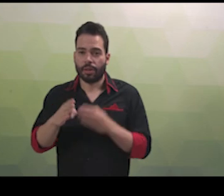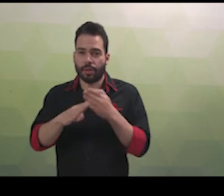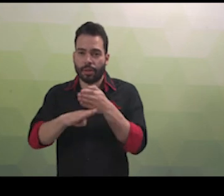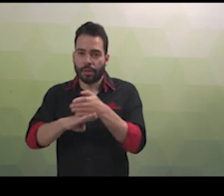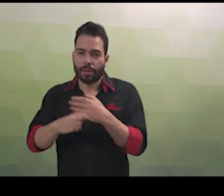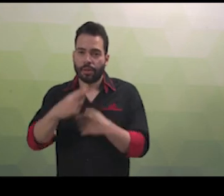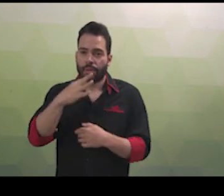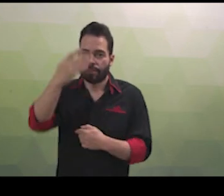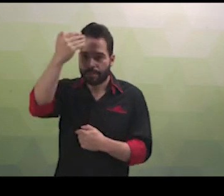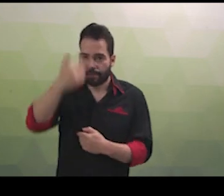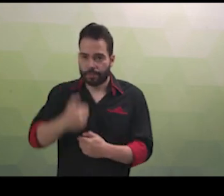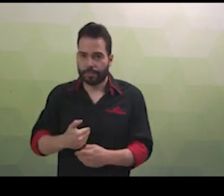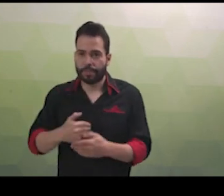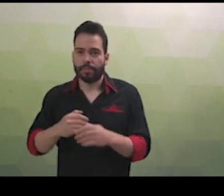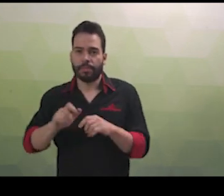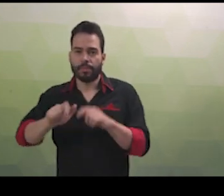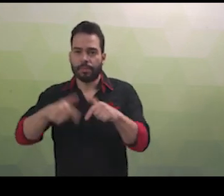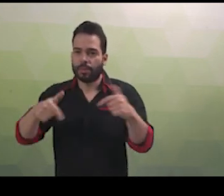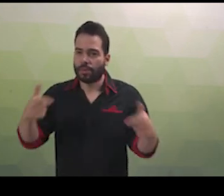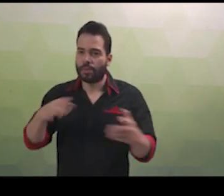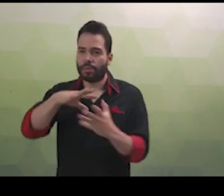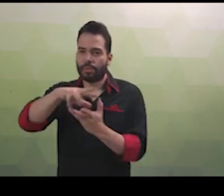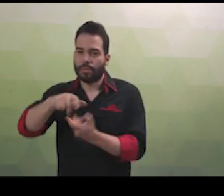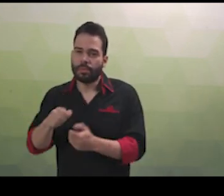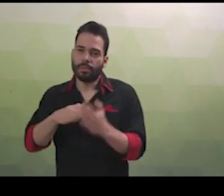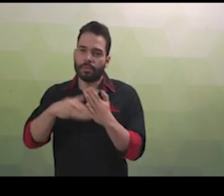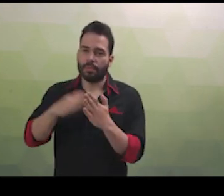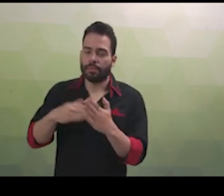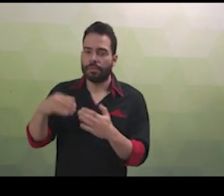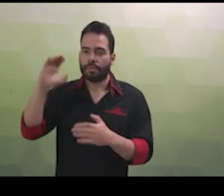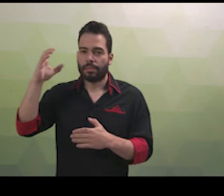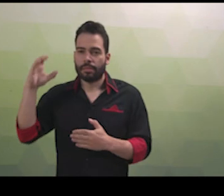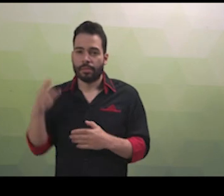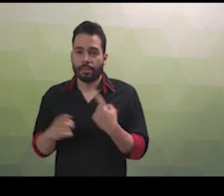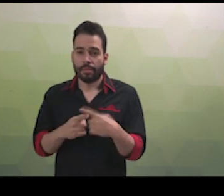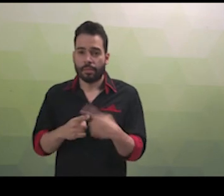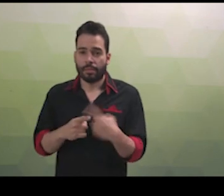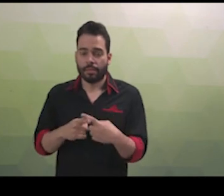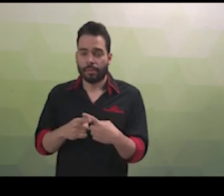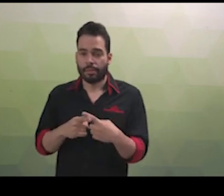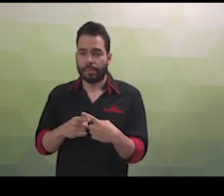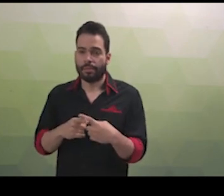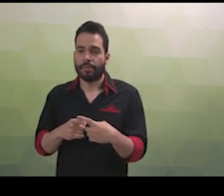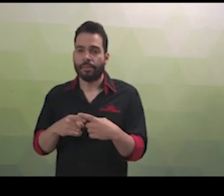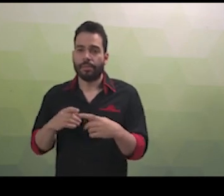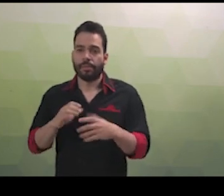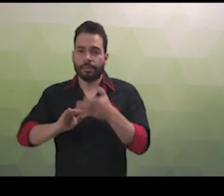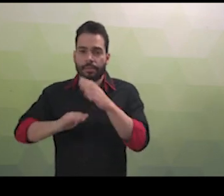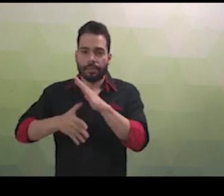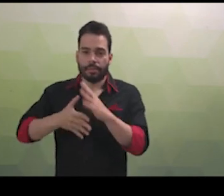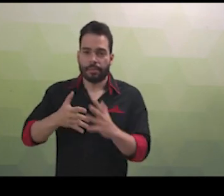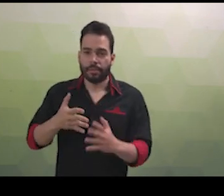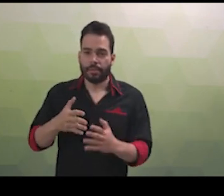si mesmos, do outro, do mundo, da arte, da ciência, uma vez que por meio dela os surdos desenvolvem